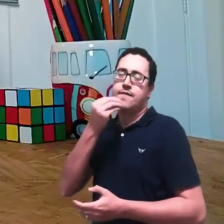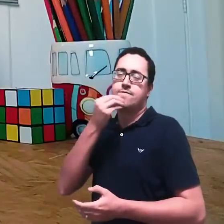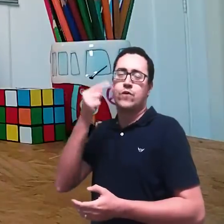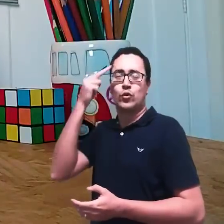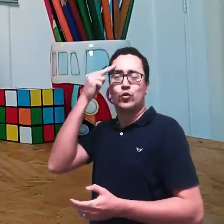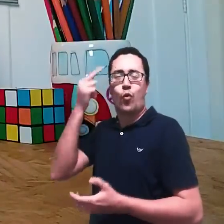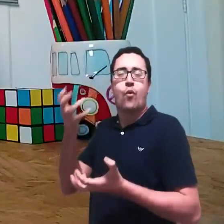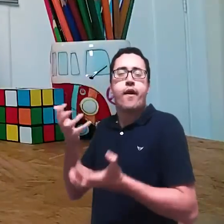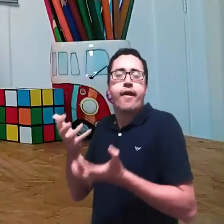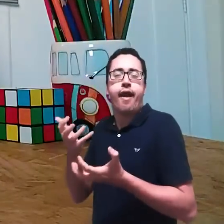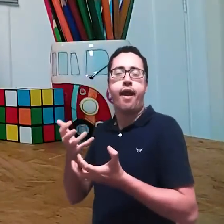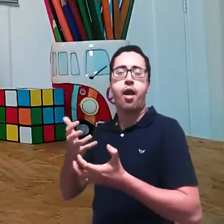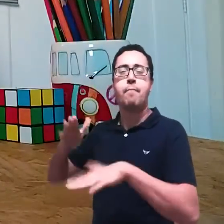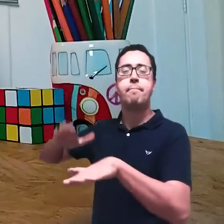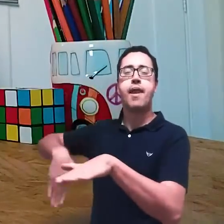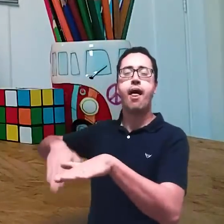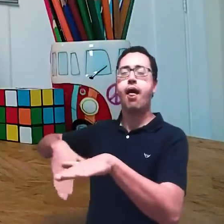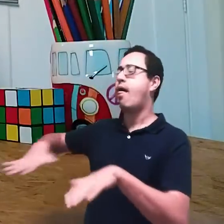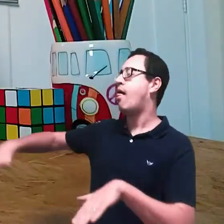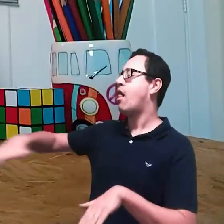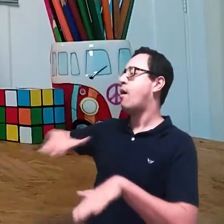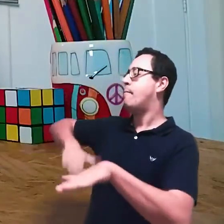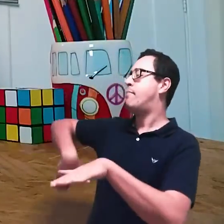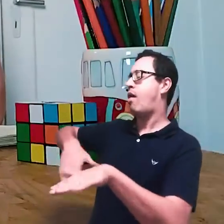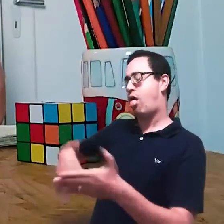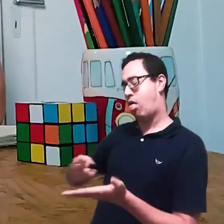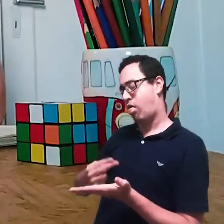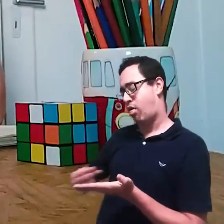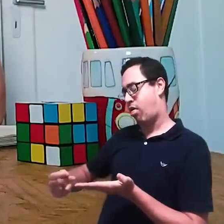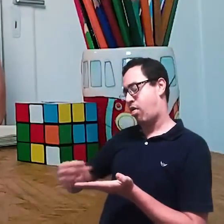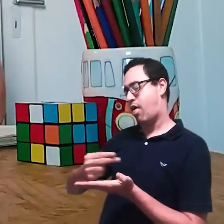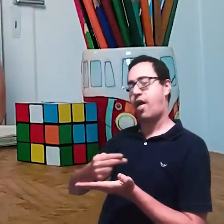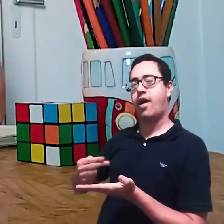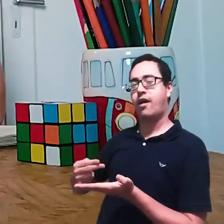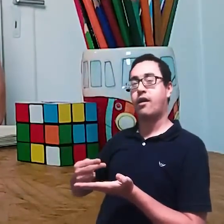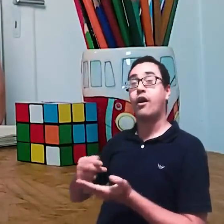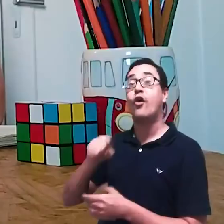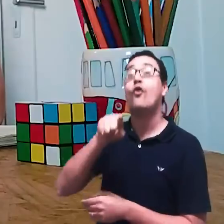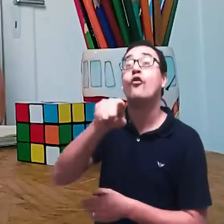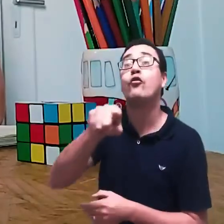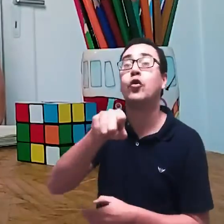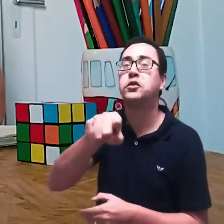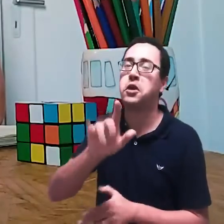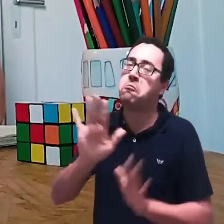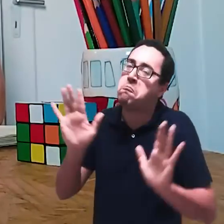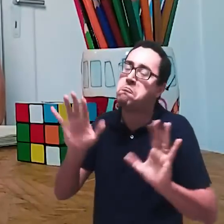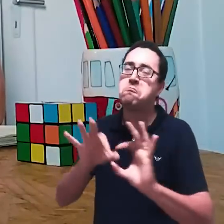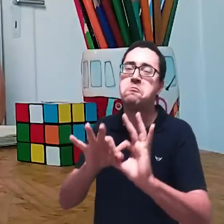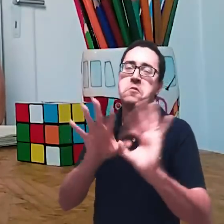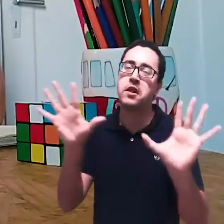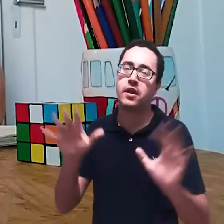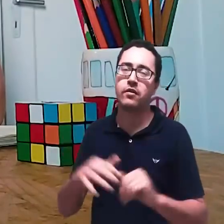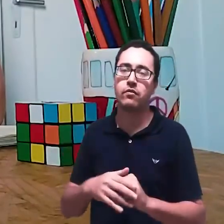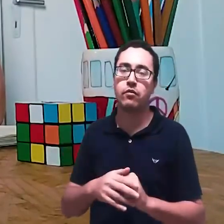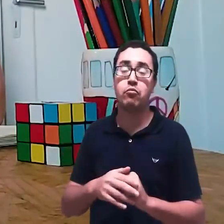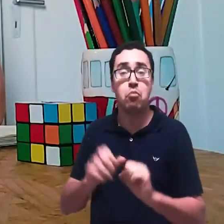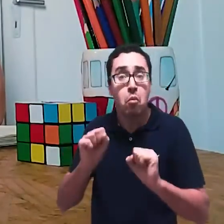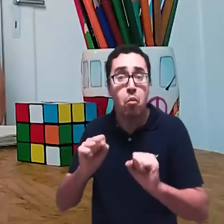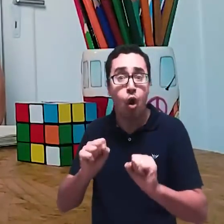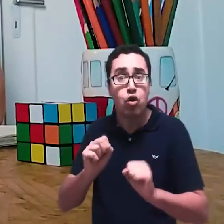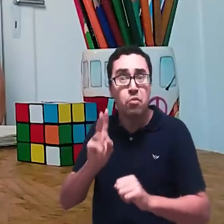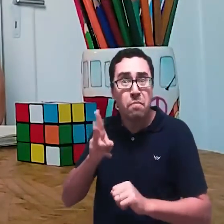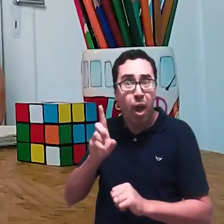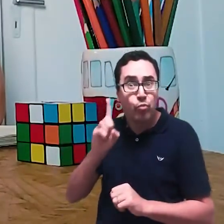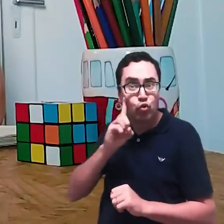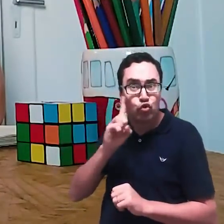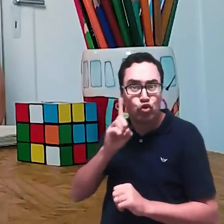que vocês gostariam, tá bom? Esse desenho da imaginação pode ser no outro dia, se vocês quiserem. Não precisa ser